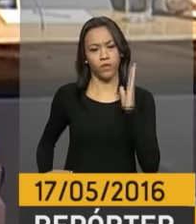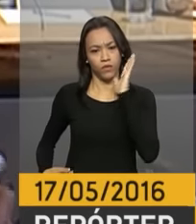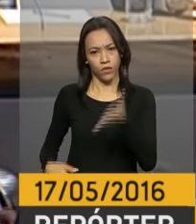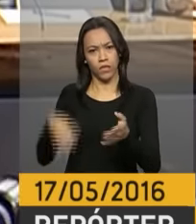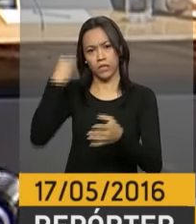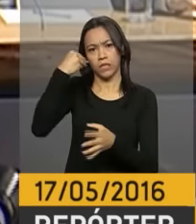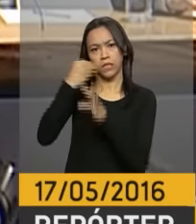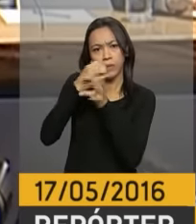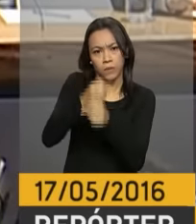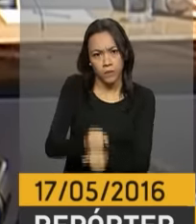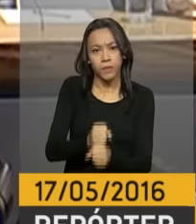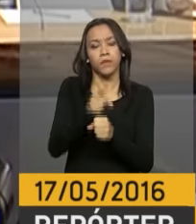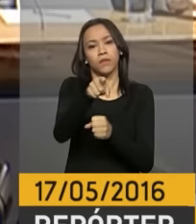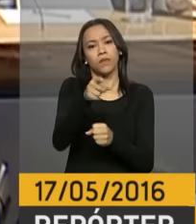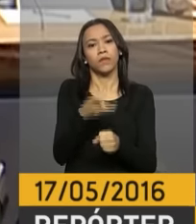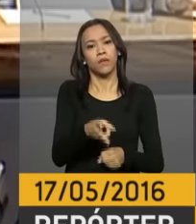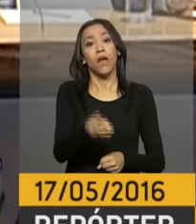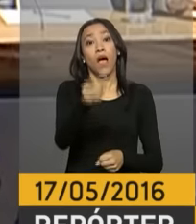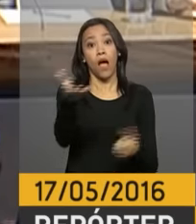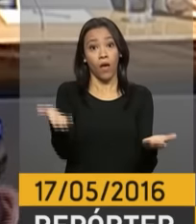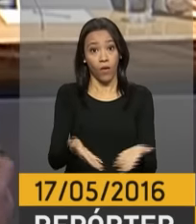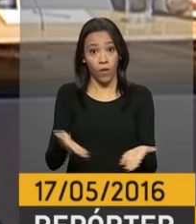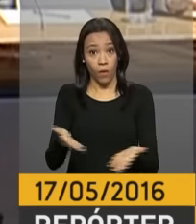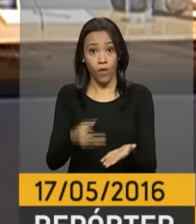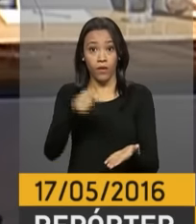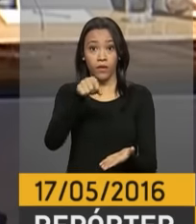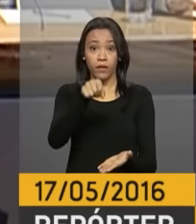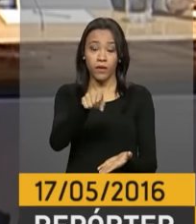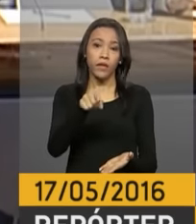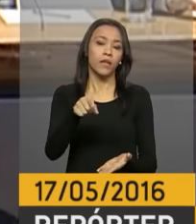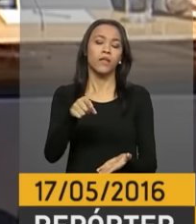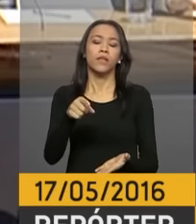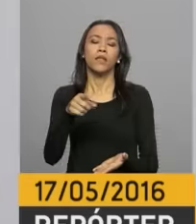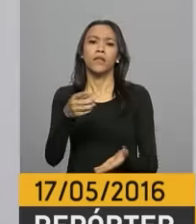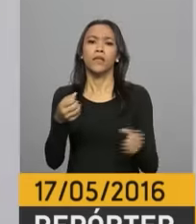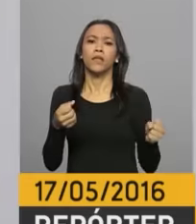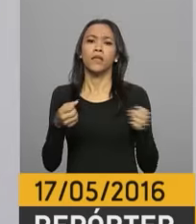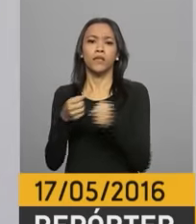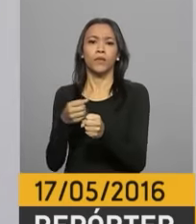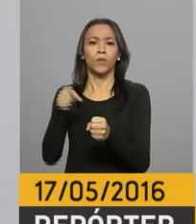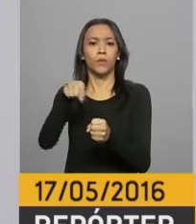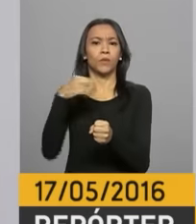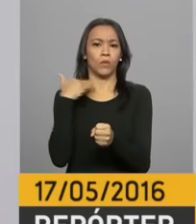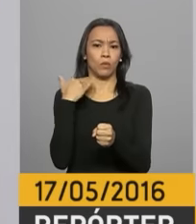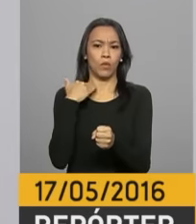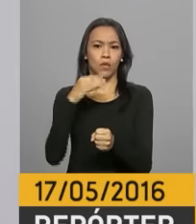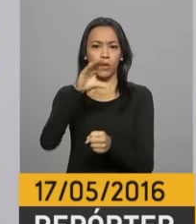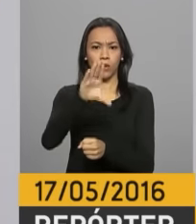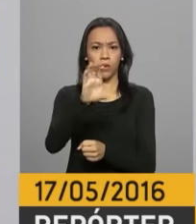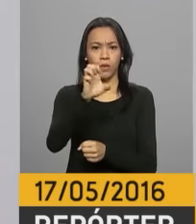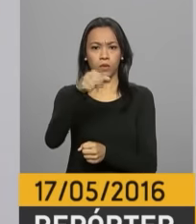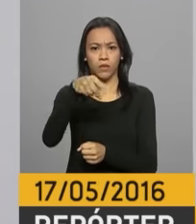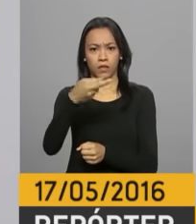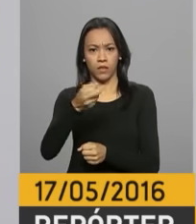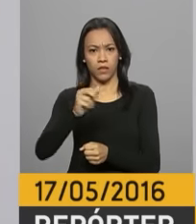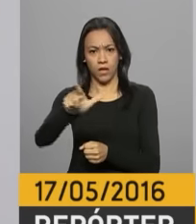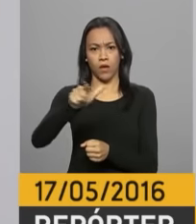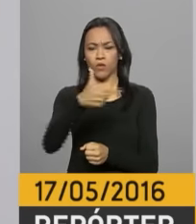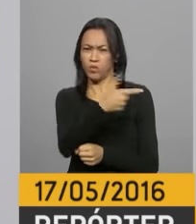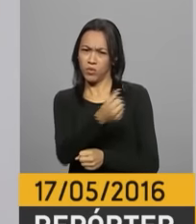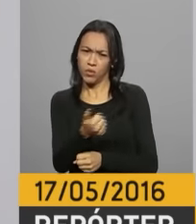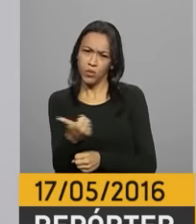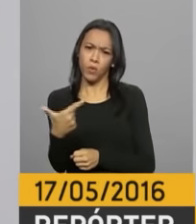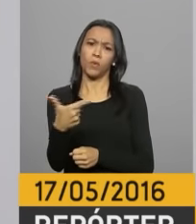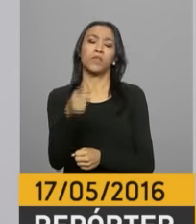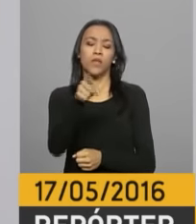ainda funcionário de carreira, licenciado agora do Banco Central desde 92. Foi professor de economia em curso